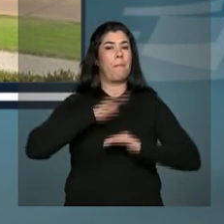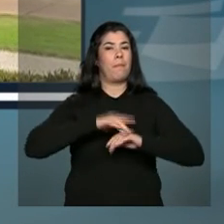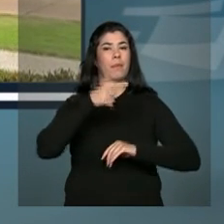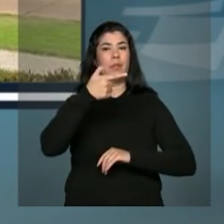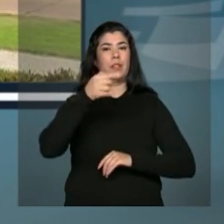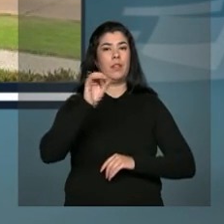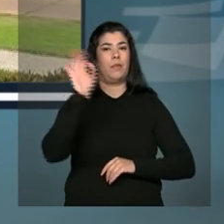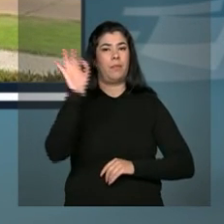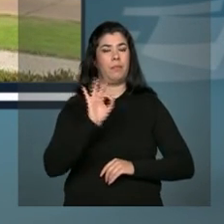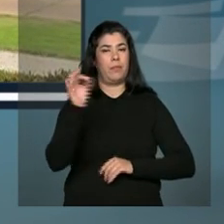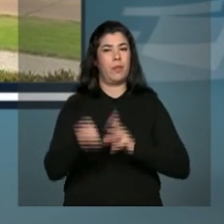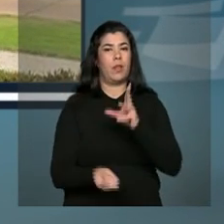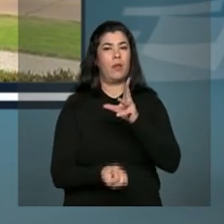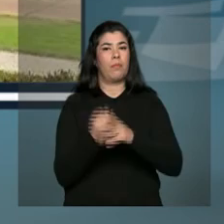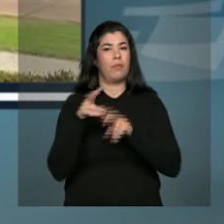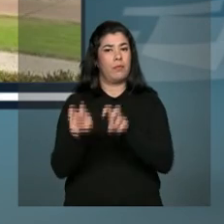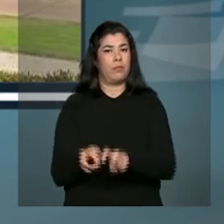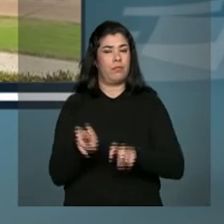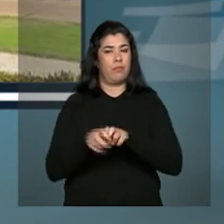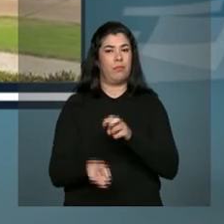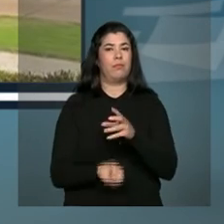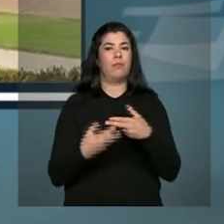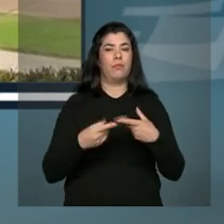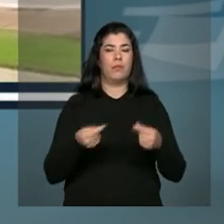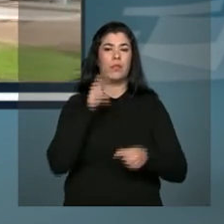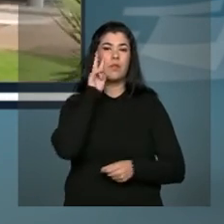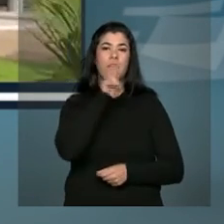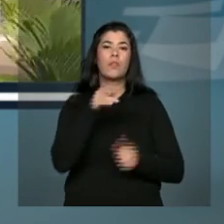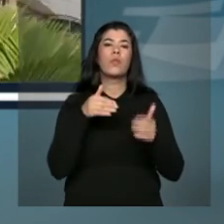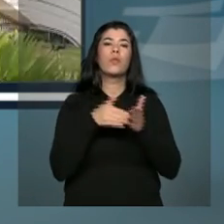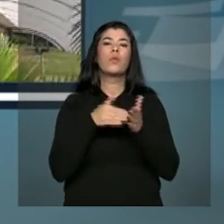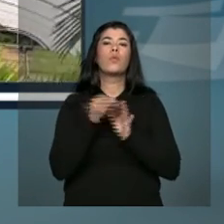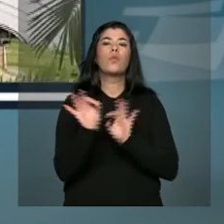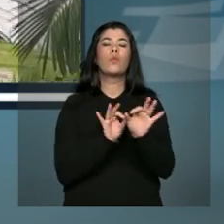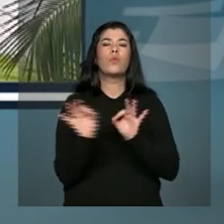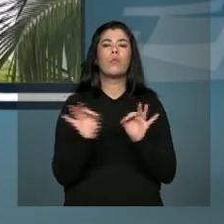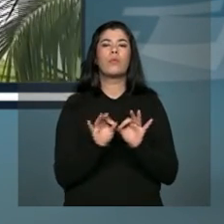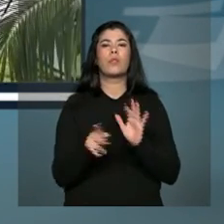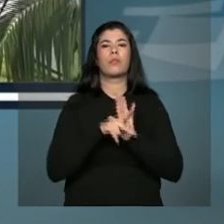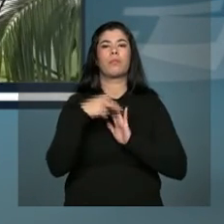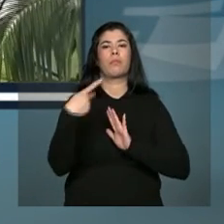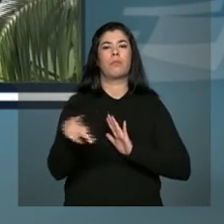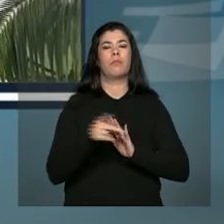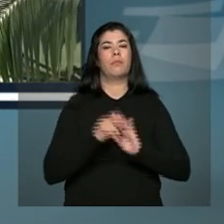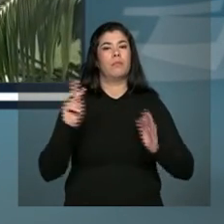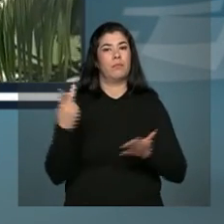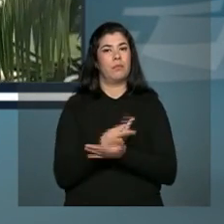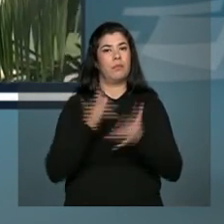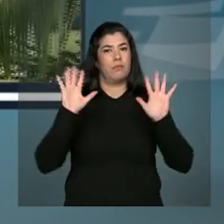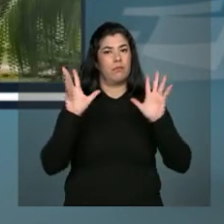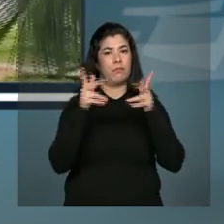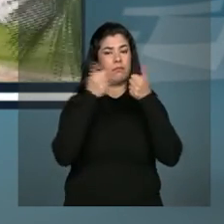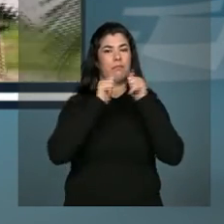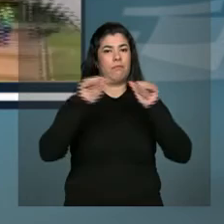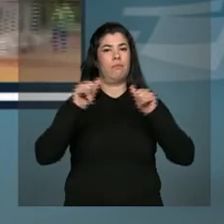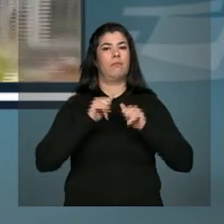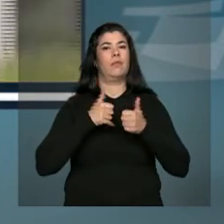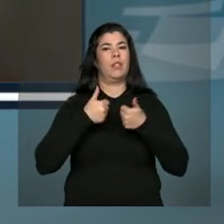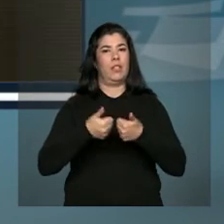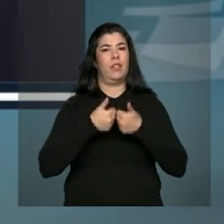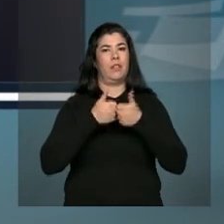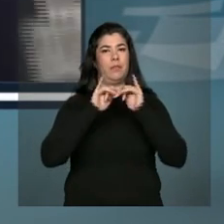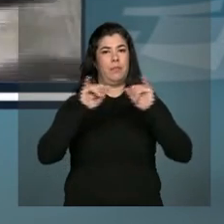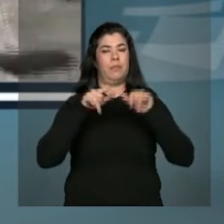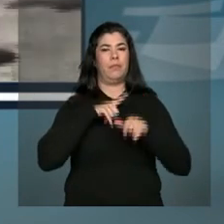70% da mão de obra no campo. Agora a gente vai ver como estão os últimos preparativos para a cerimônia de lançamento, que começa daqui a